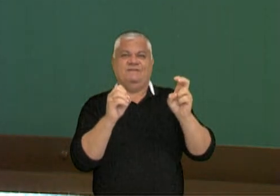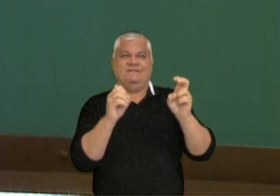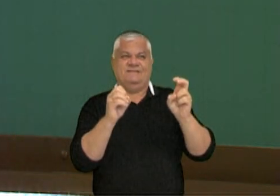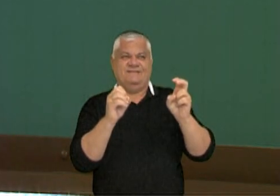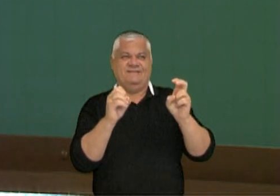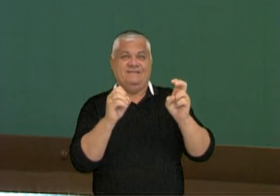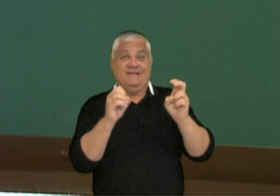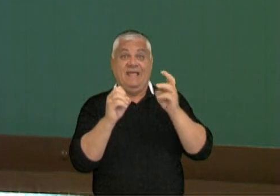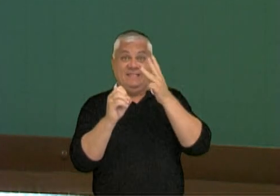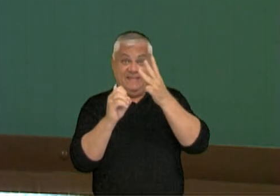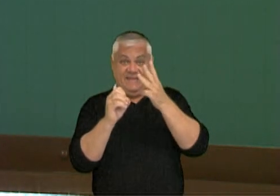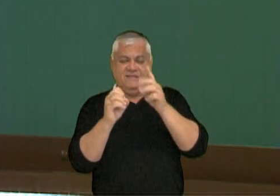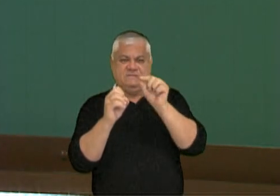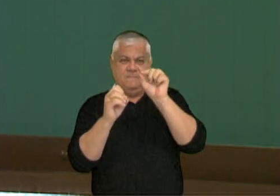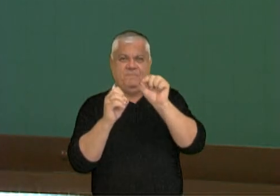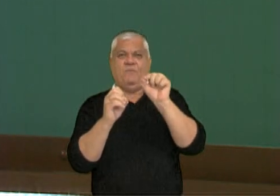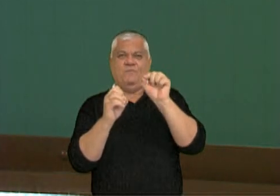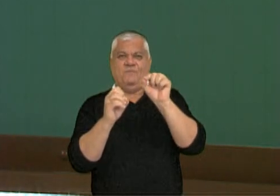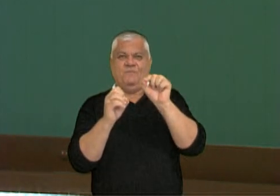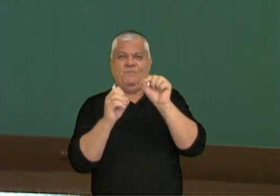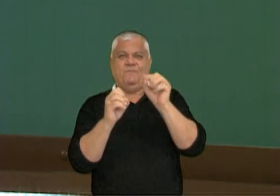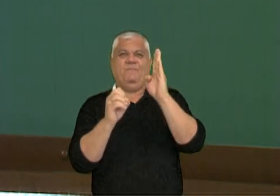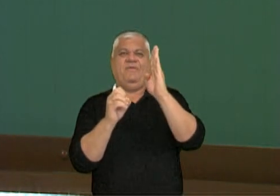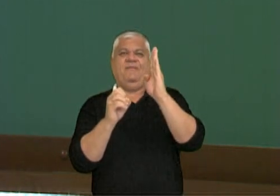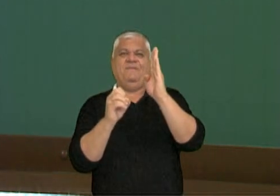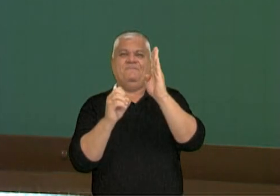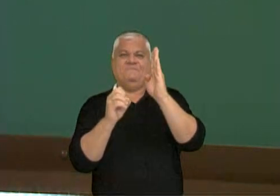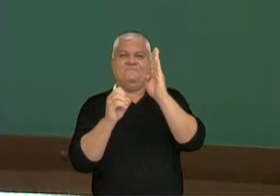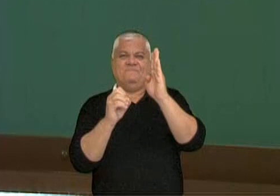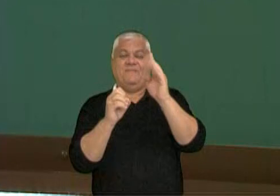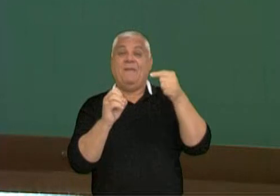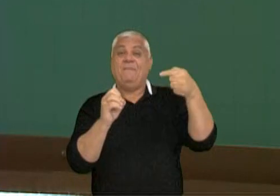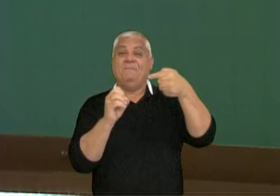e vou localizar o meu ponto B. Então, menos